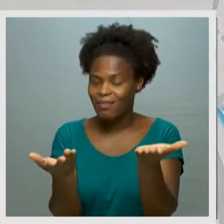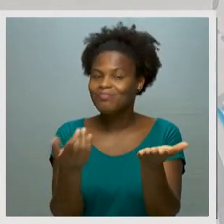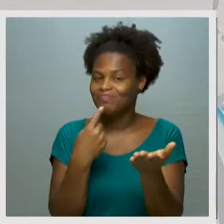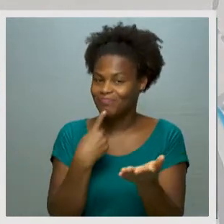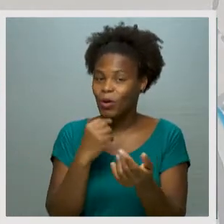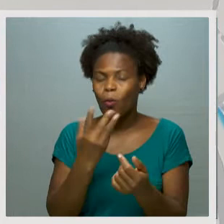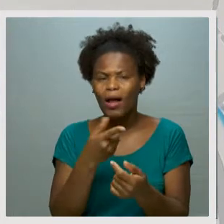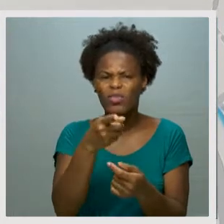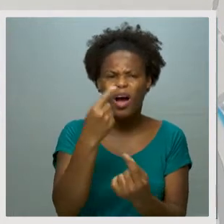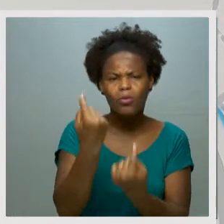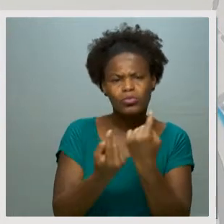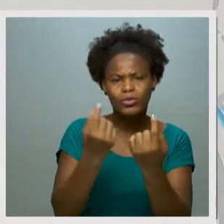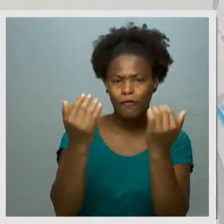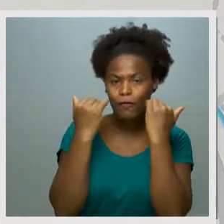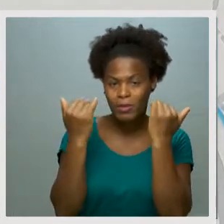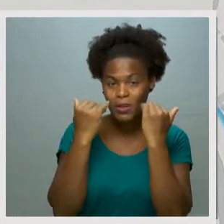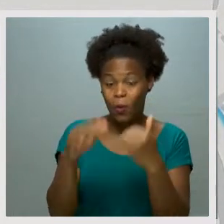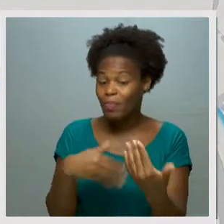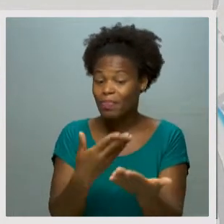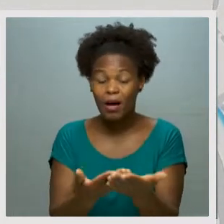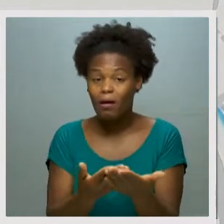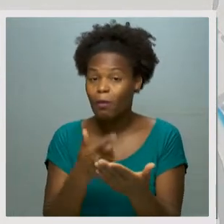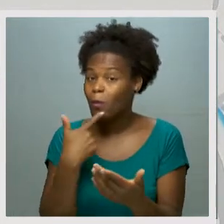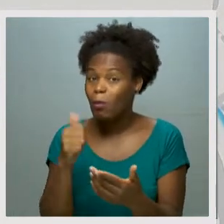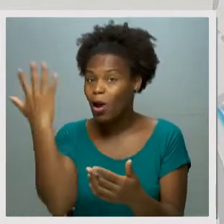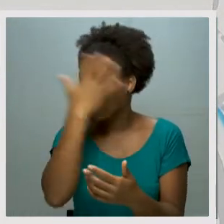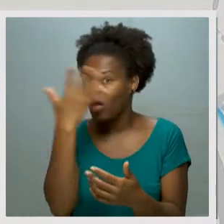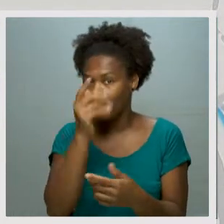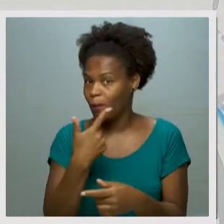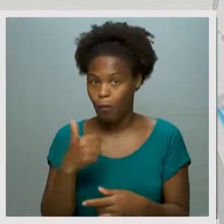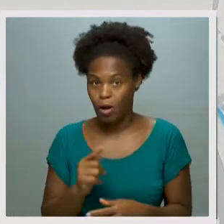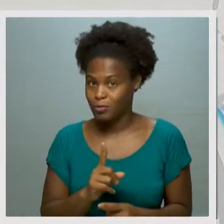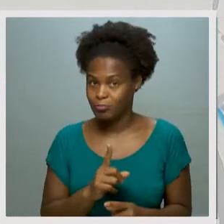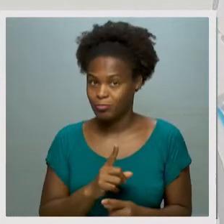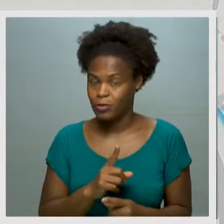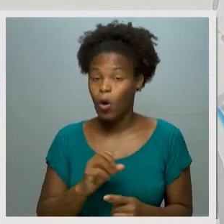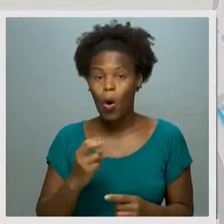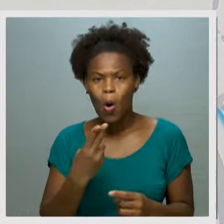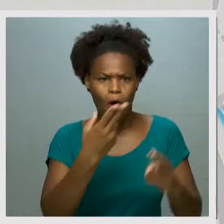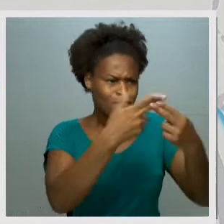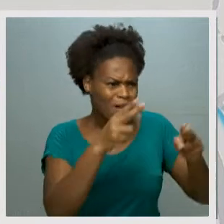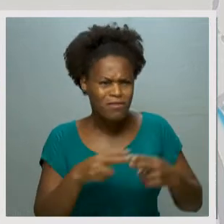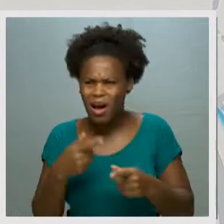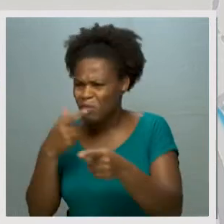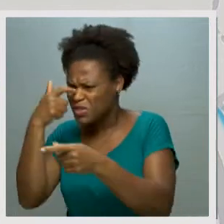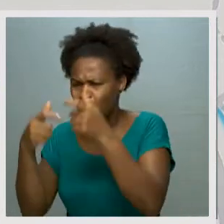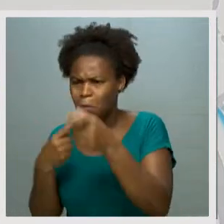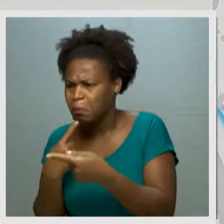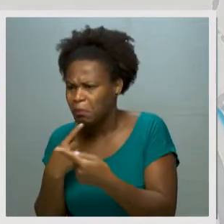transmite uma determinada informação, nós não podemos causar confusões. Ou então múltiplas